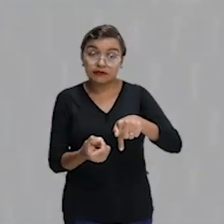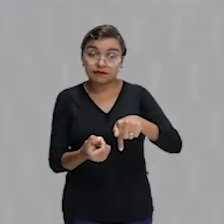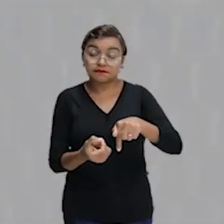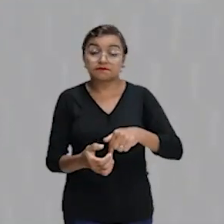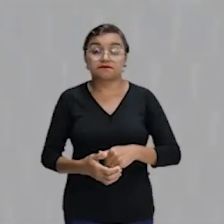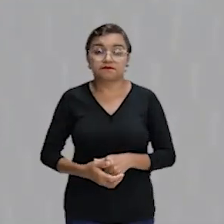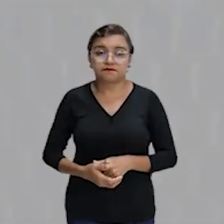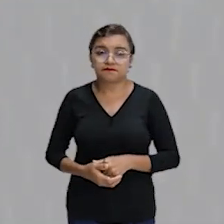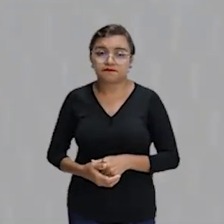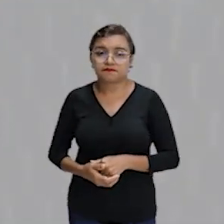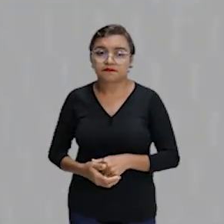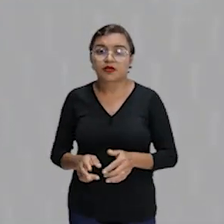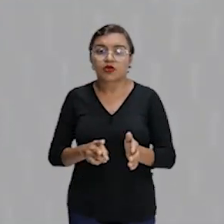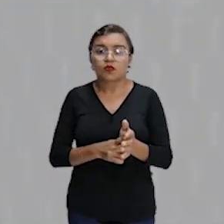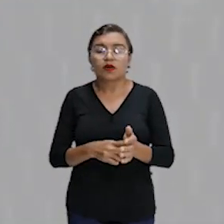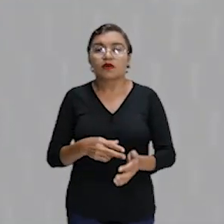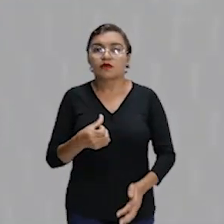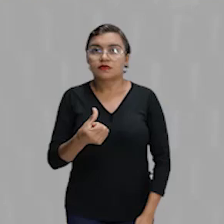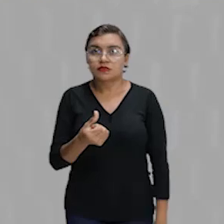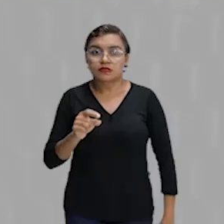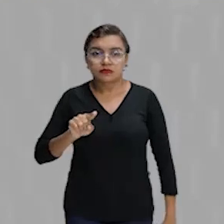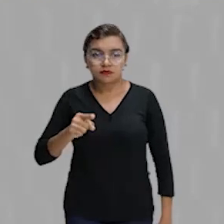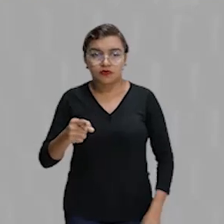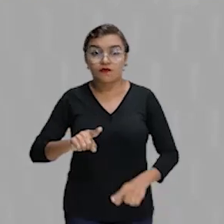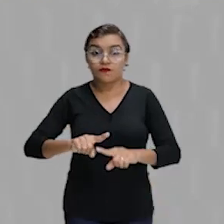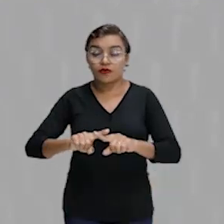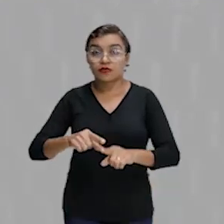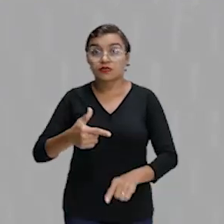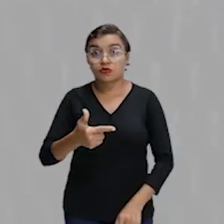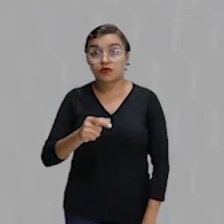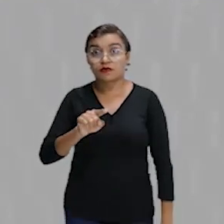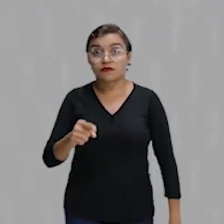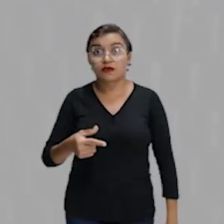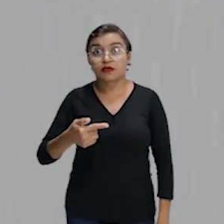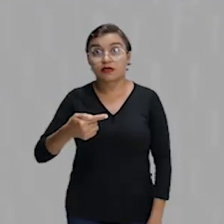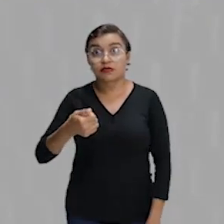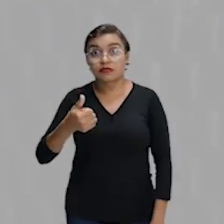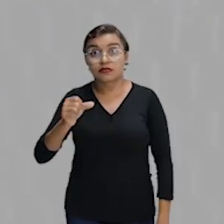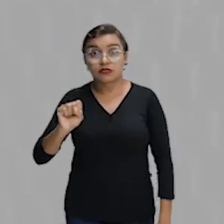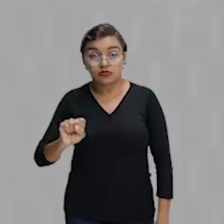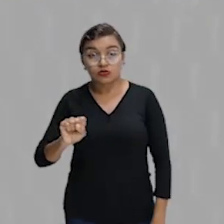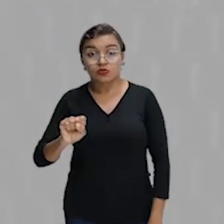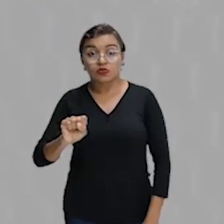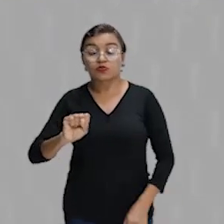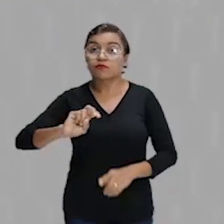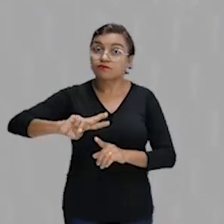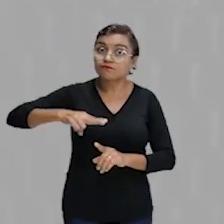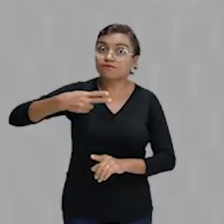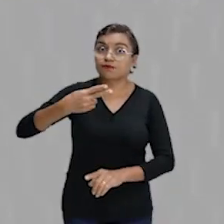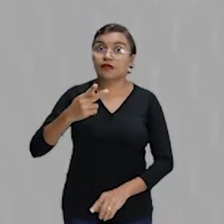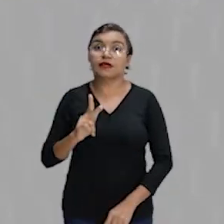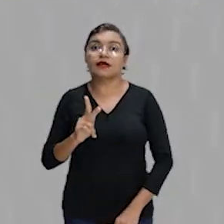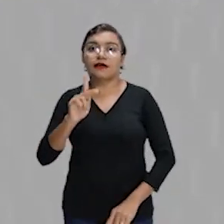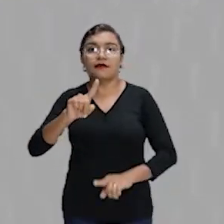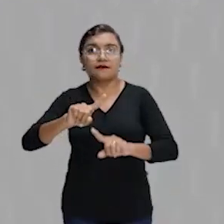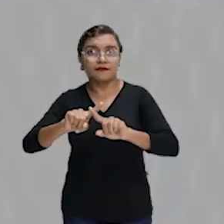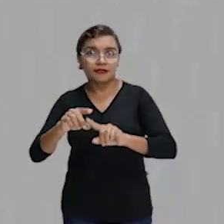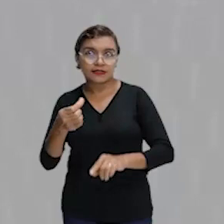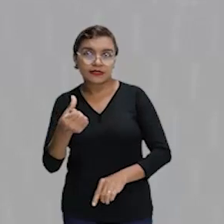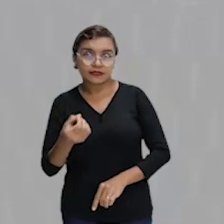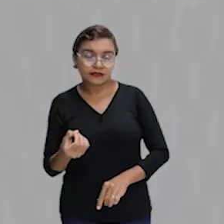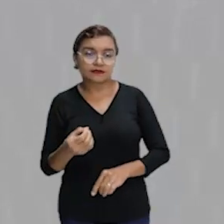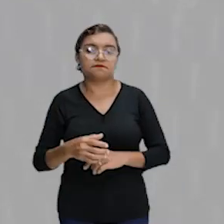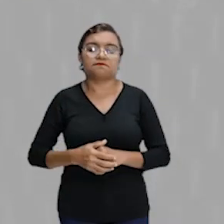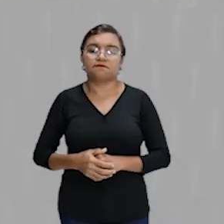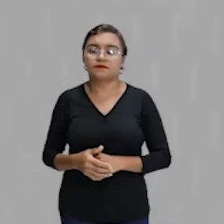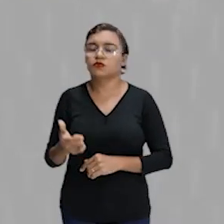bom? Então, Q de 60 é igual a 6.000 vezes 2,718 elevado a K vezes 60.